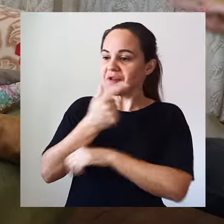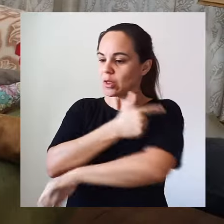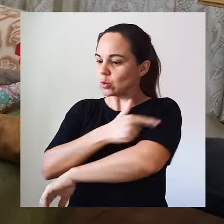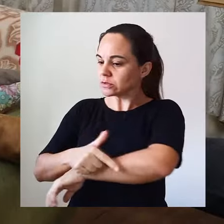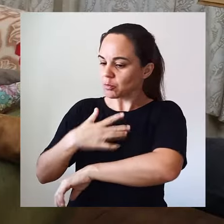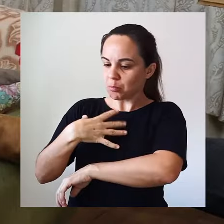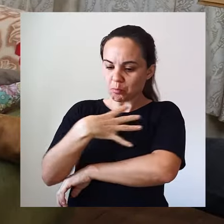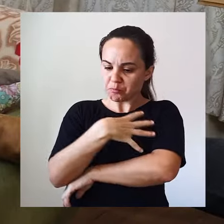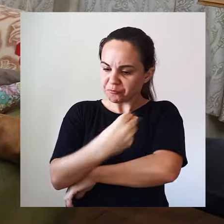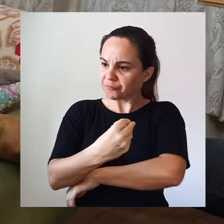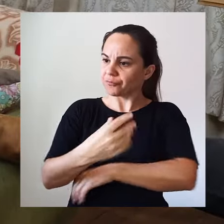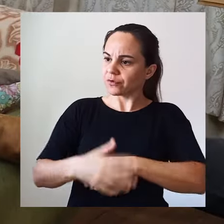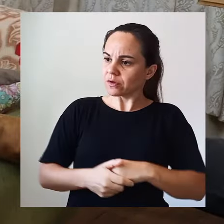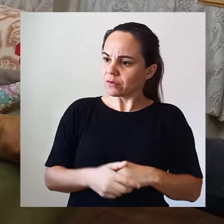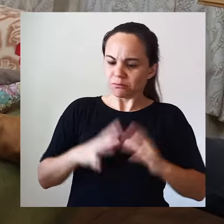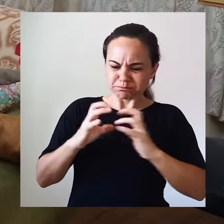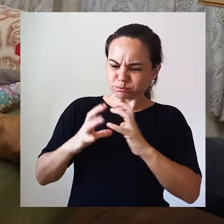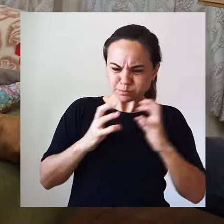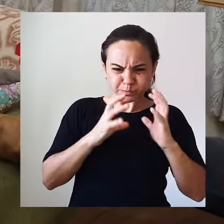dessa... chega!